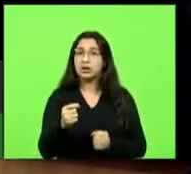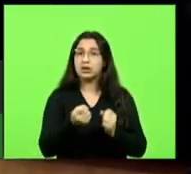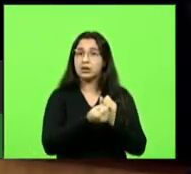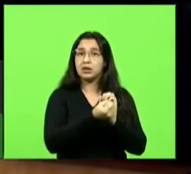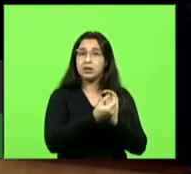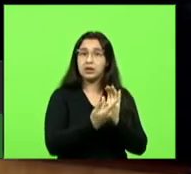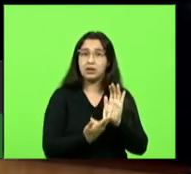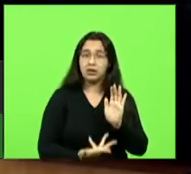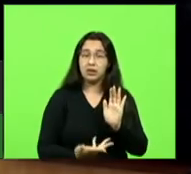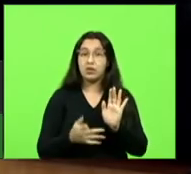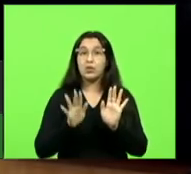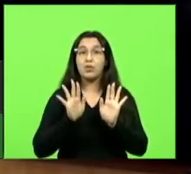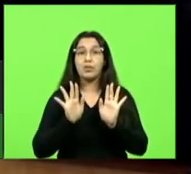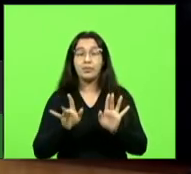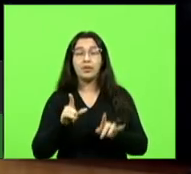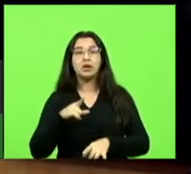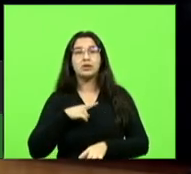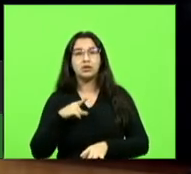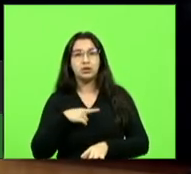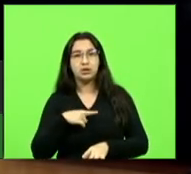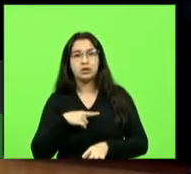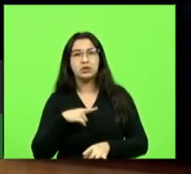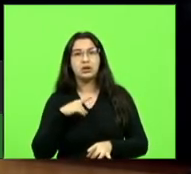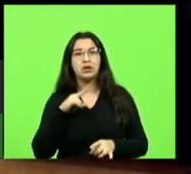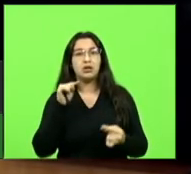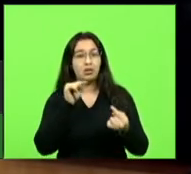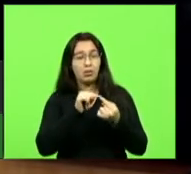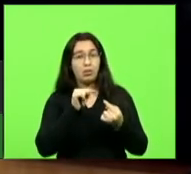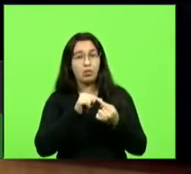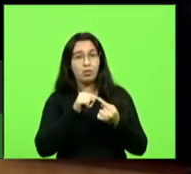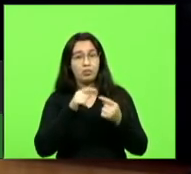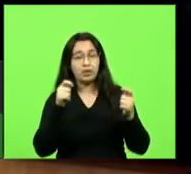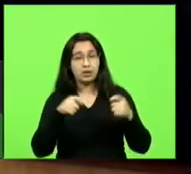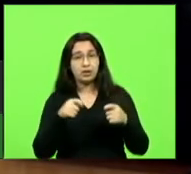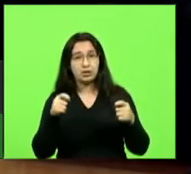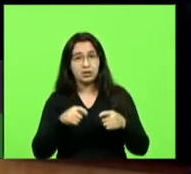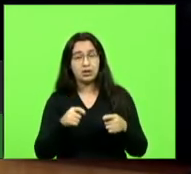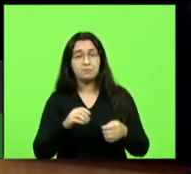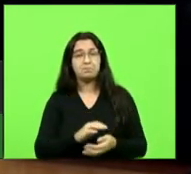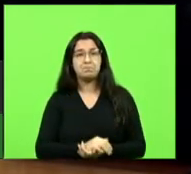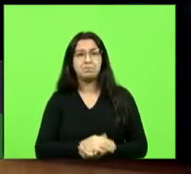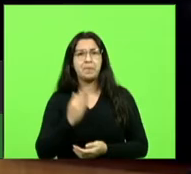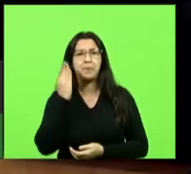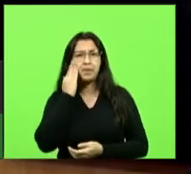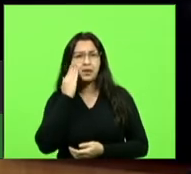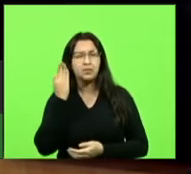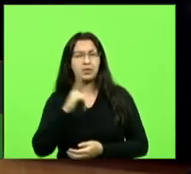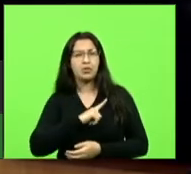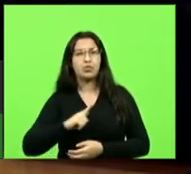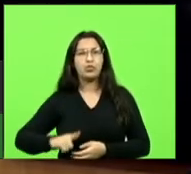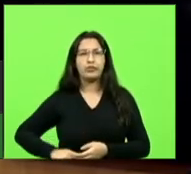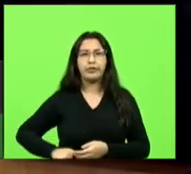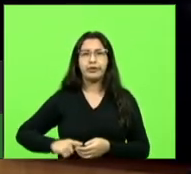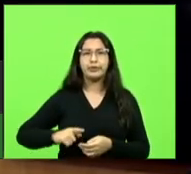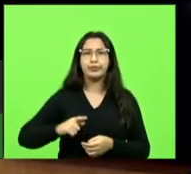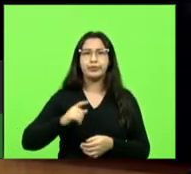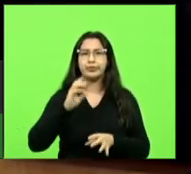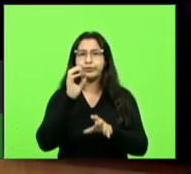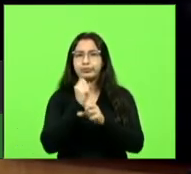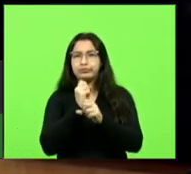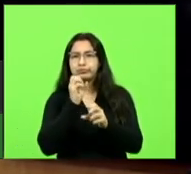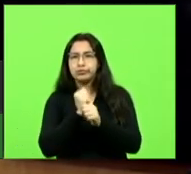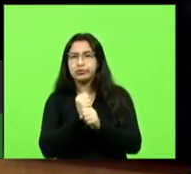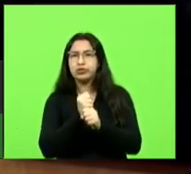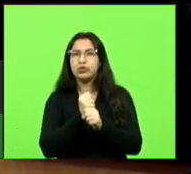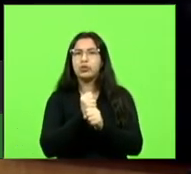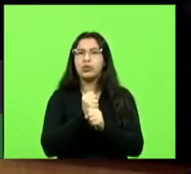mas que têm total sentido. Nós sabemos que o governo vai fazer as contas, né? Vai fazer os